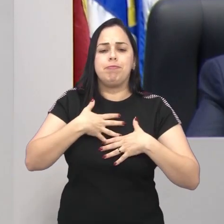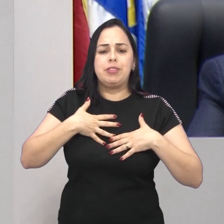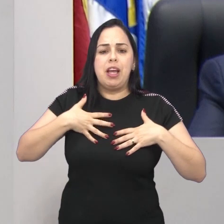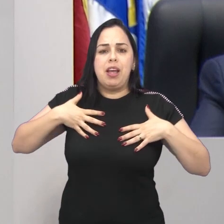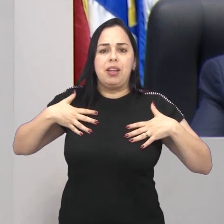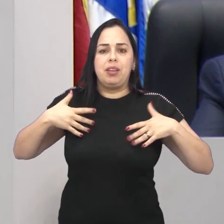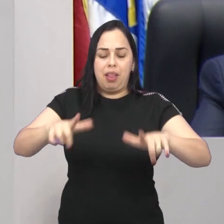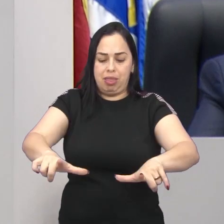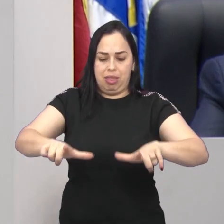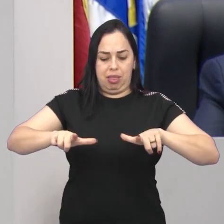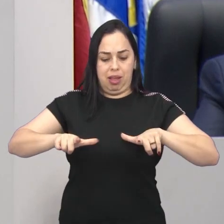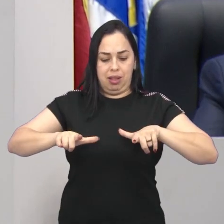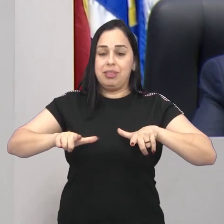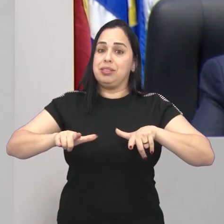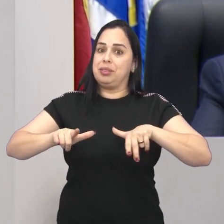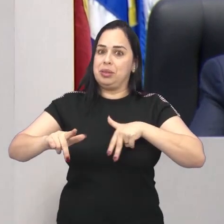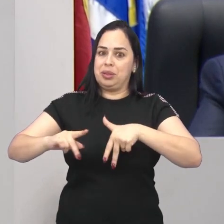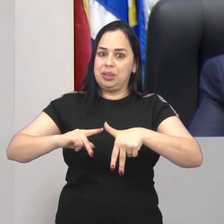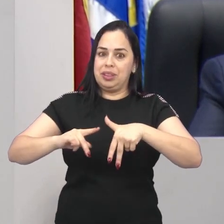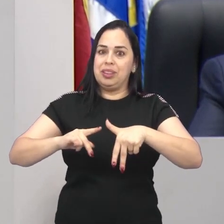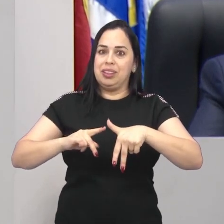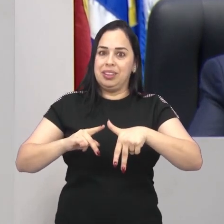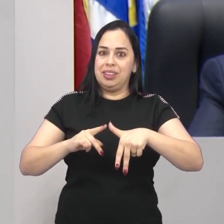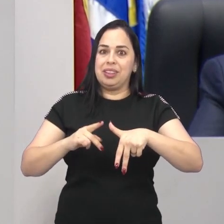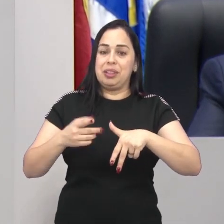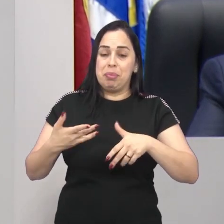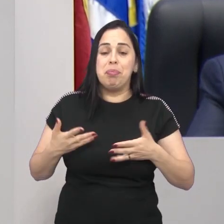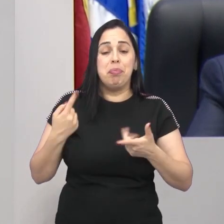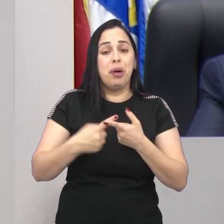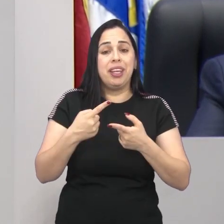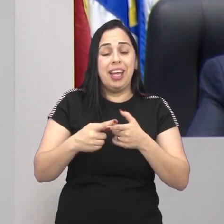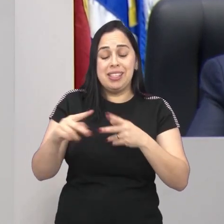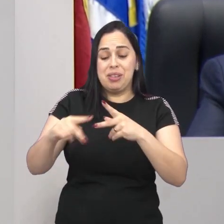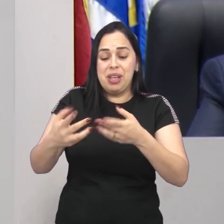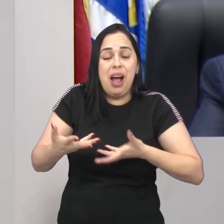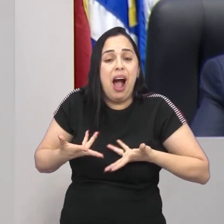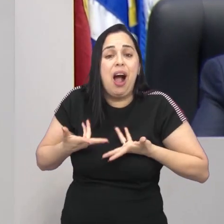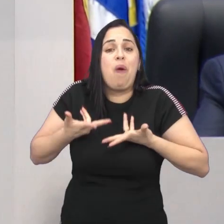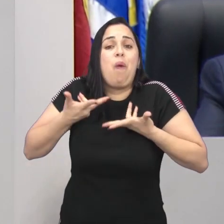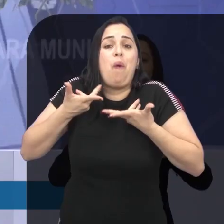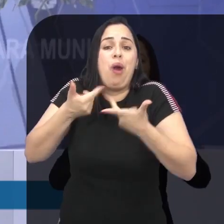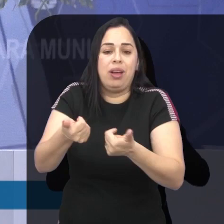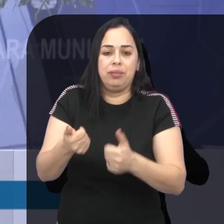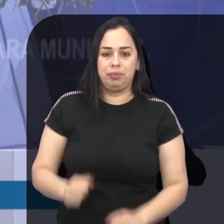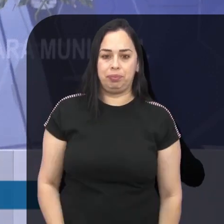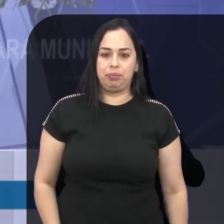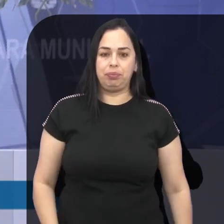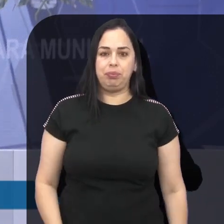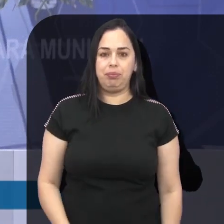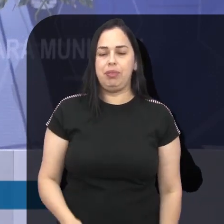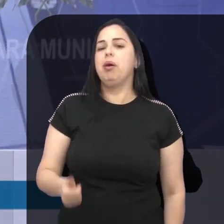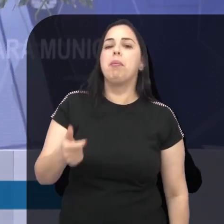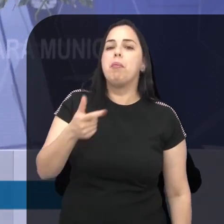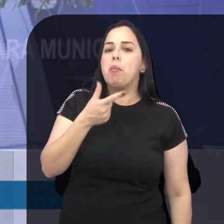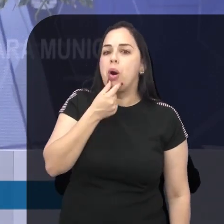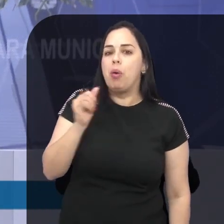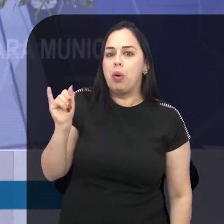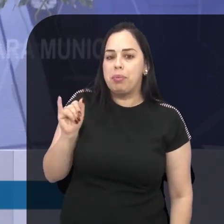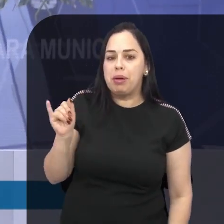que sentiu ao receber a homenagem em uma cidade que o acolheu desde a sua chegada. Primeiro chegou o meu irmão